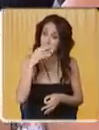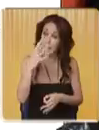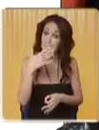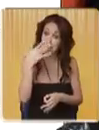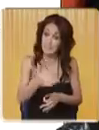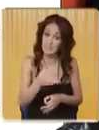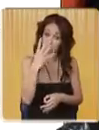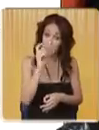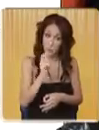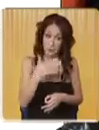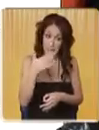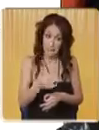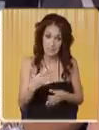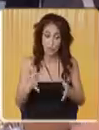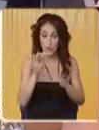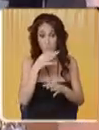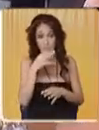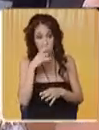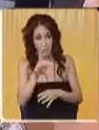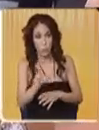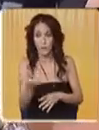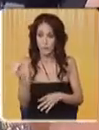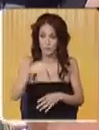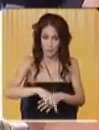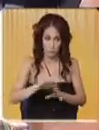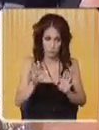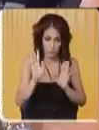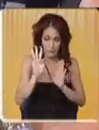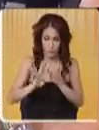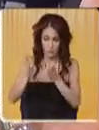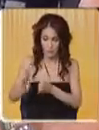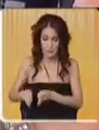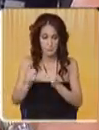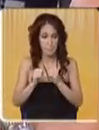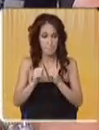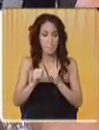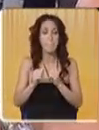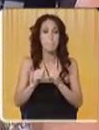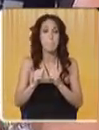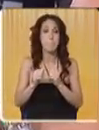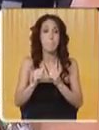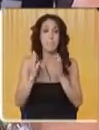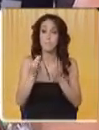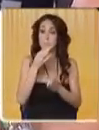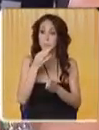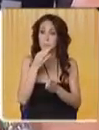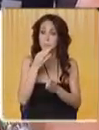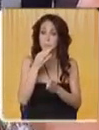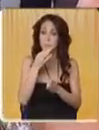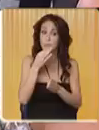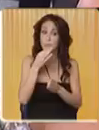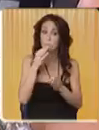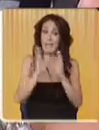a 4 minutos e vamos, já o referi ainda há pouco, quando viemos para esta última parte, estamos a falar dos